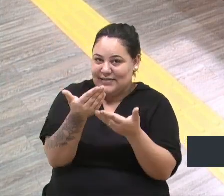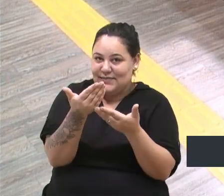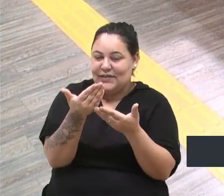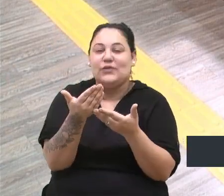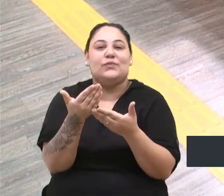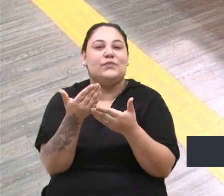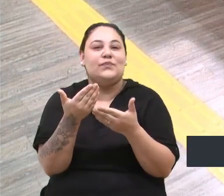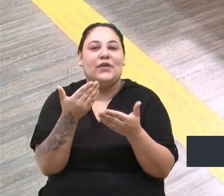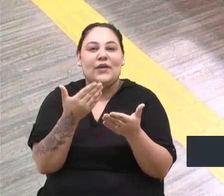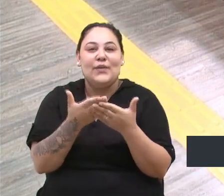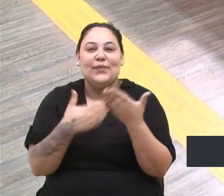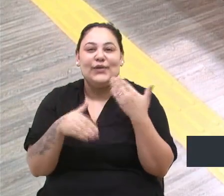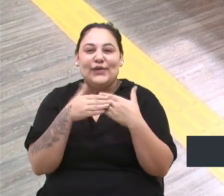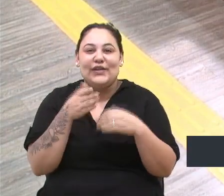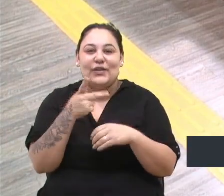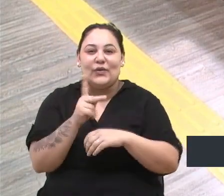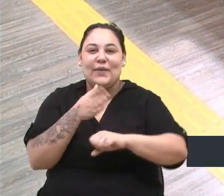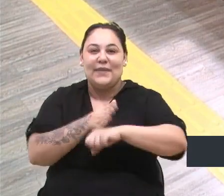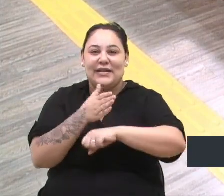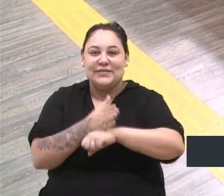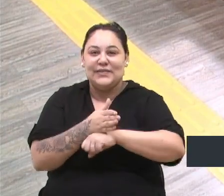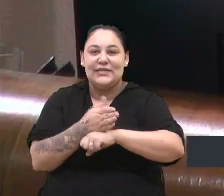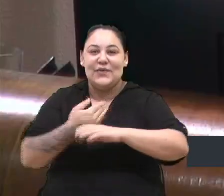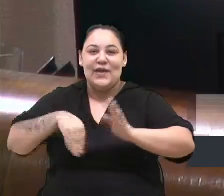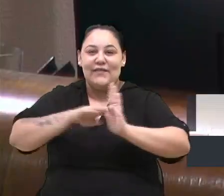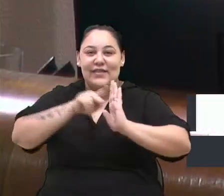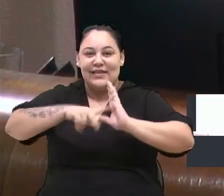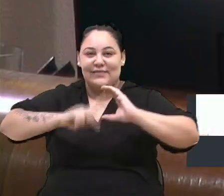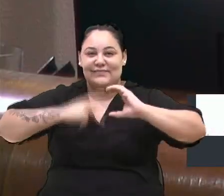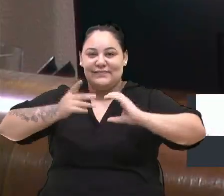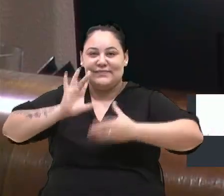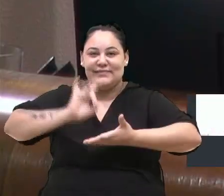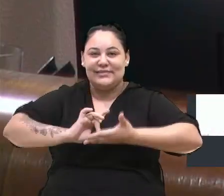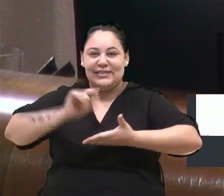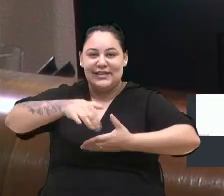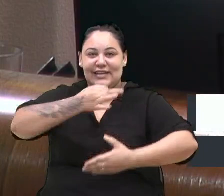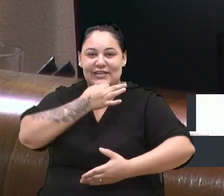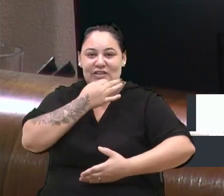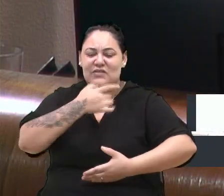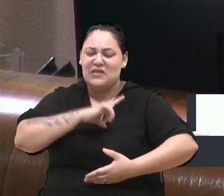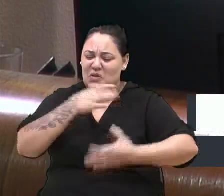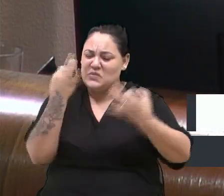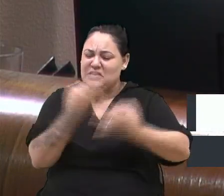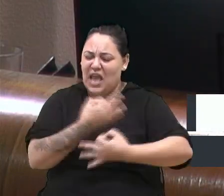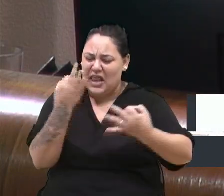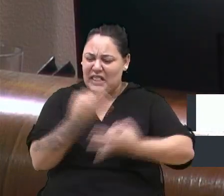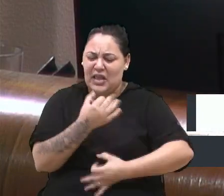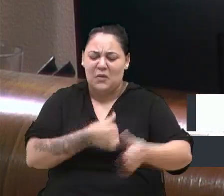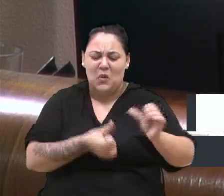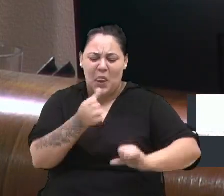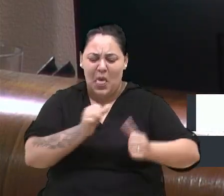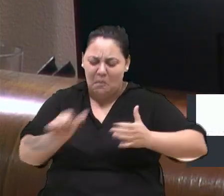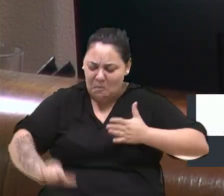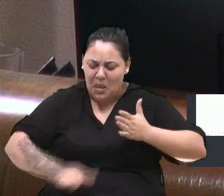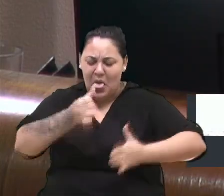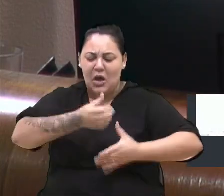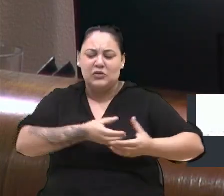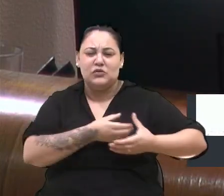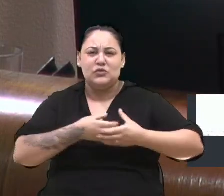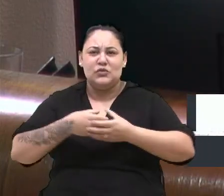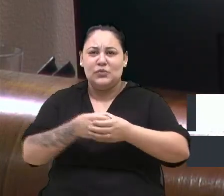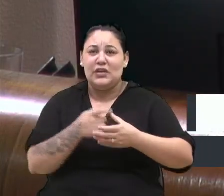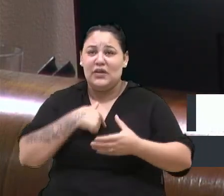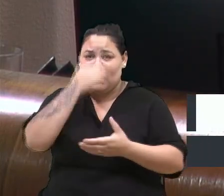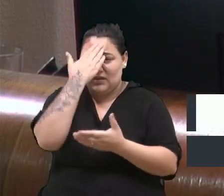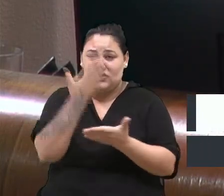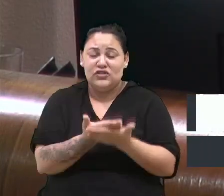e pela sua vinda aqui para a Câmara de Vereadores de Caxias do Sul. Com certeza qualifica ainda muito mais o grupo. Acredito que a vereadora Tatiane